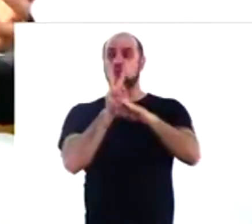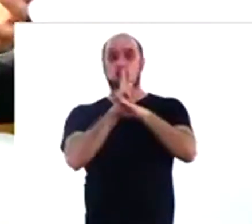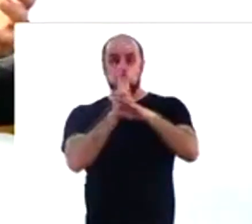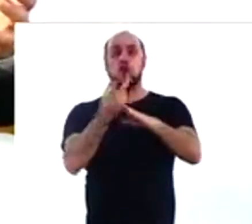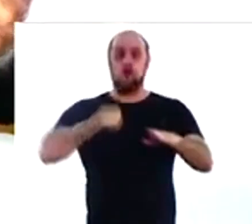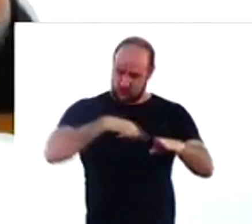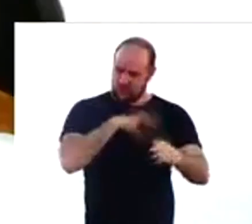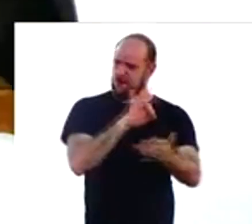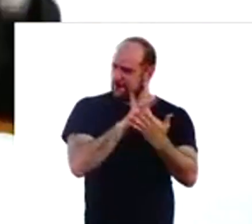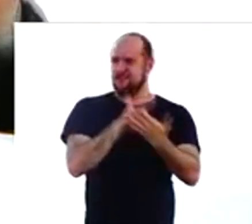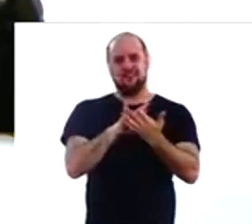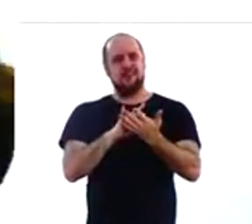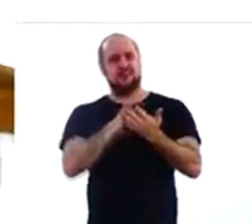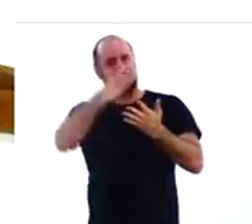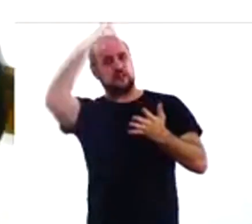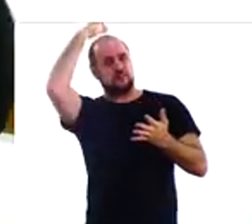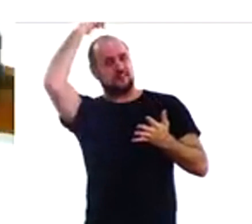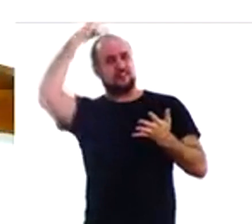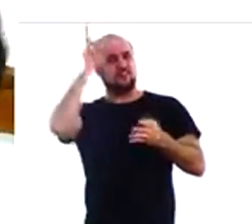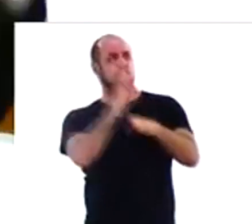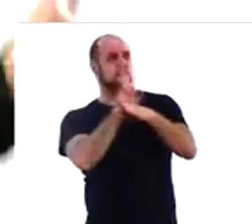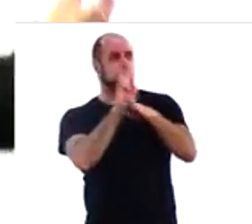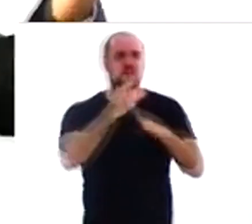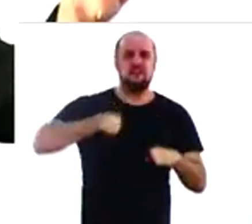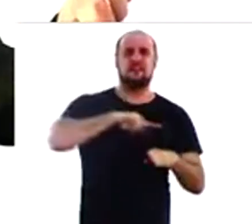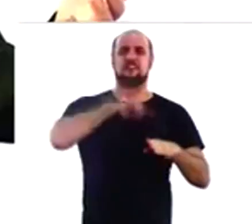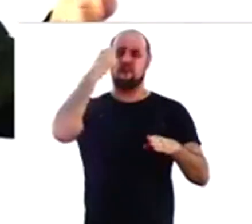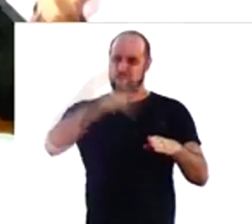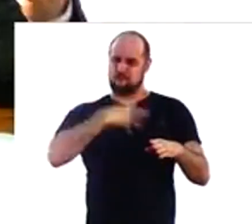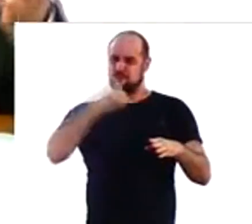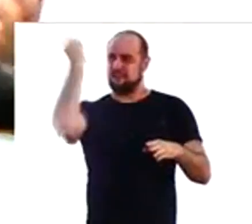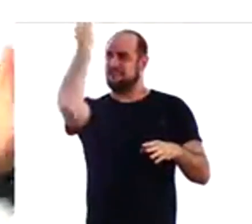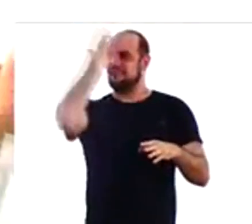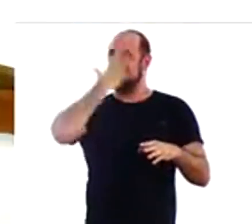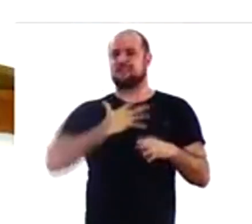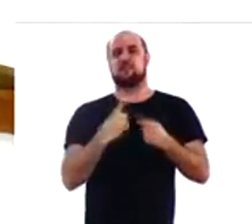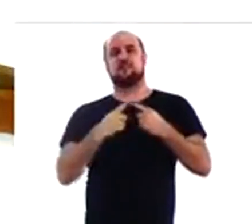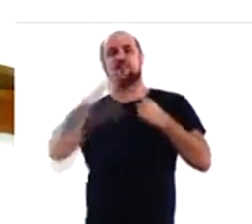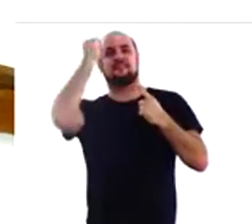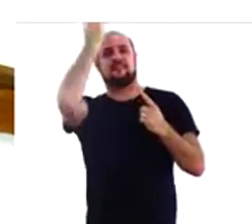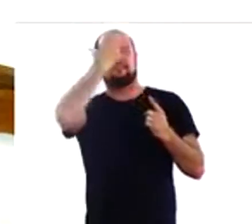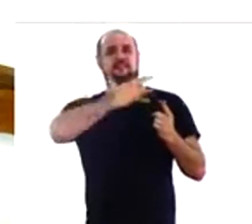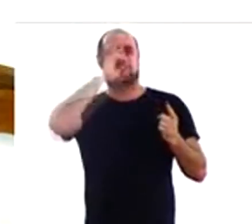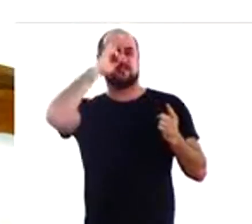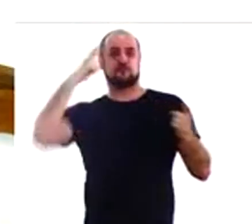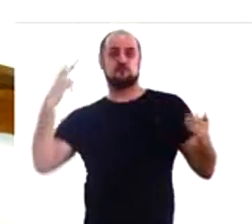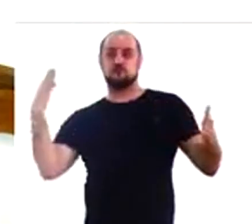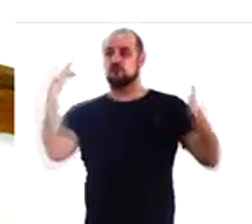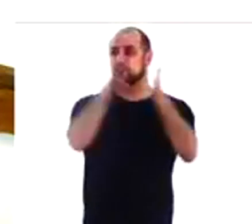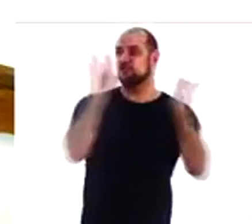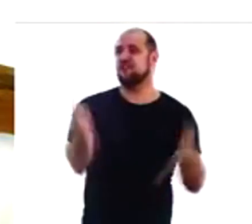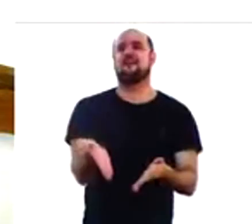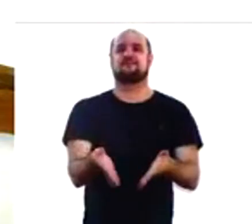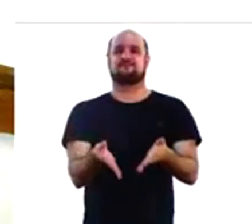meus irmãos. Está nos sustentando como filhos da graça, porque a graça salvadora chegou até nós, e